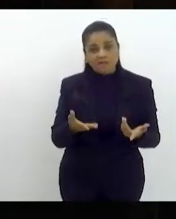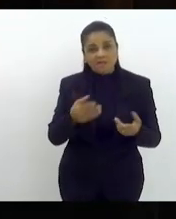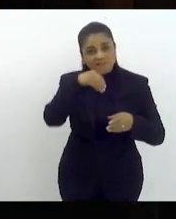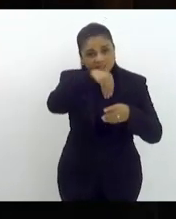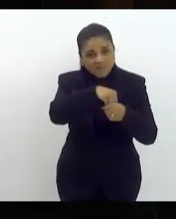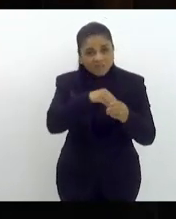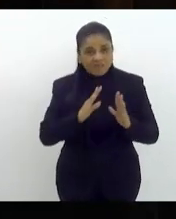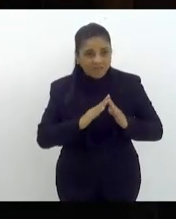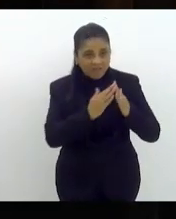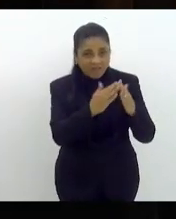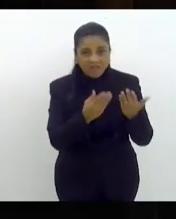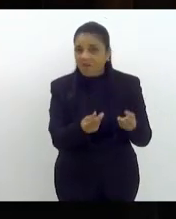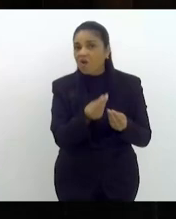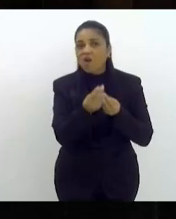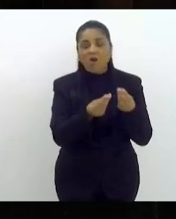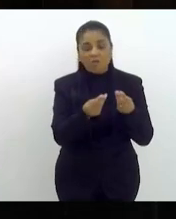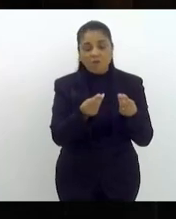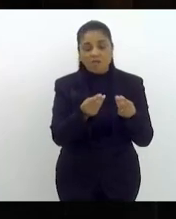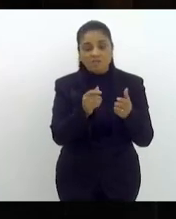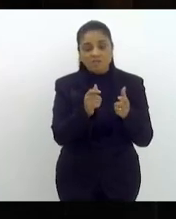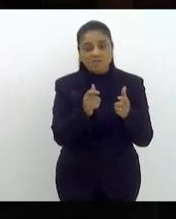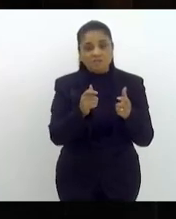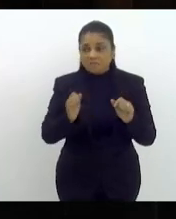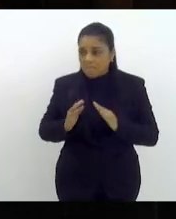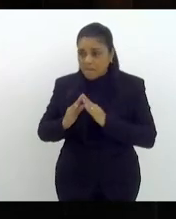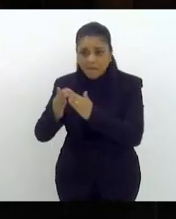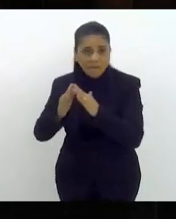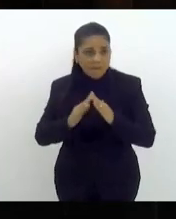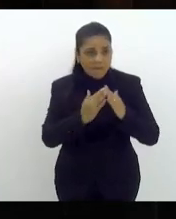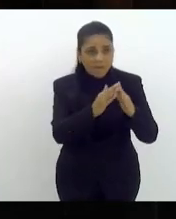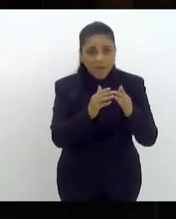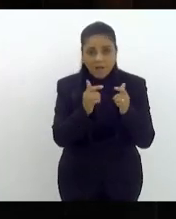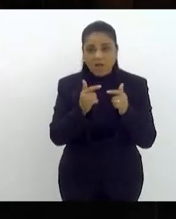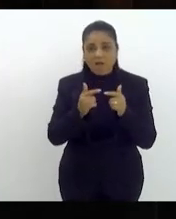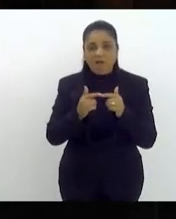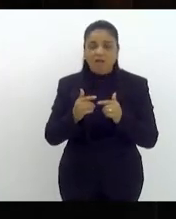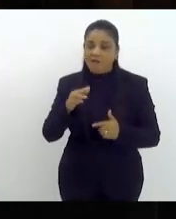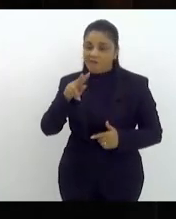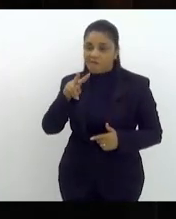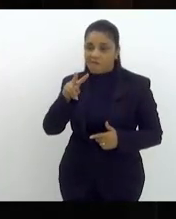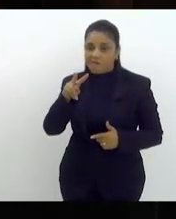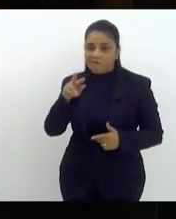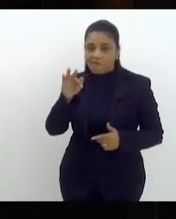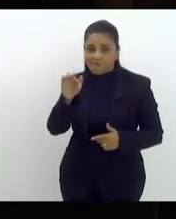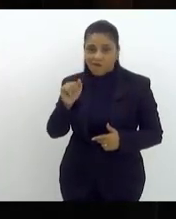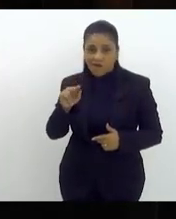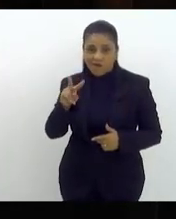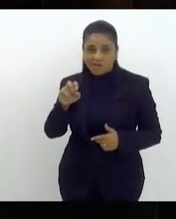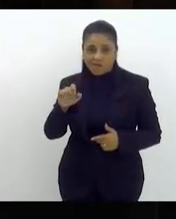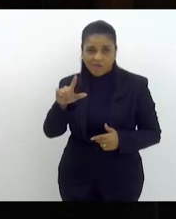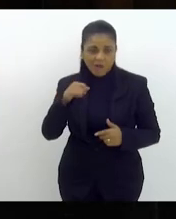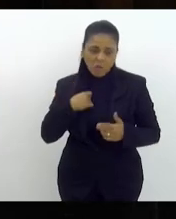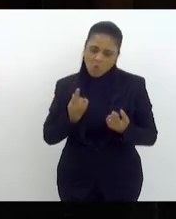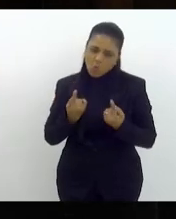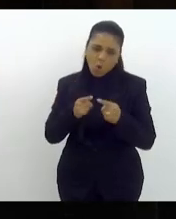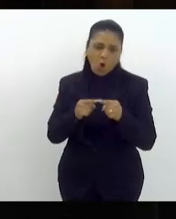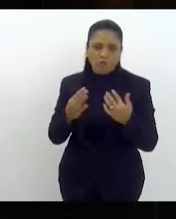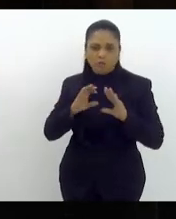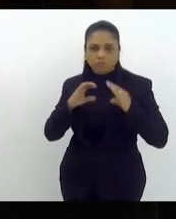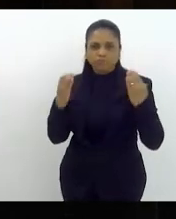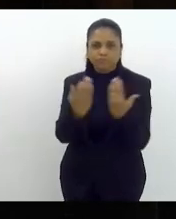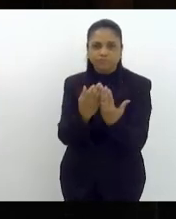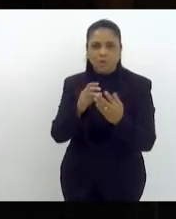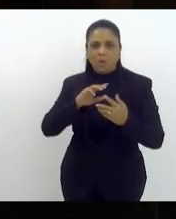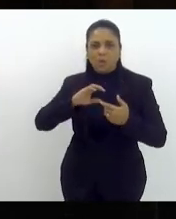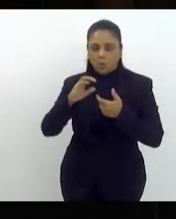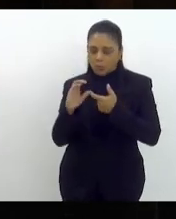composição absolutamente minoritárias favelas são locais e aí eu uso o termo favela proposital que sou contra o termo comunidade né Politicamente